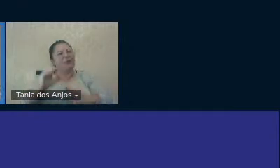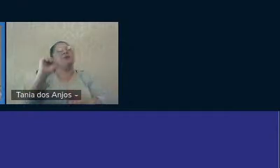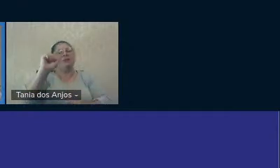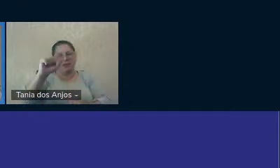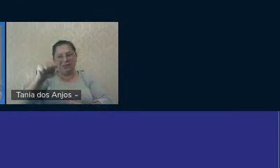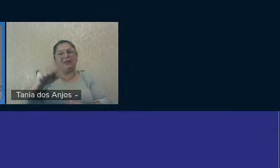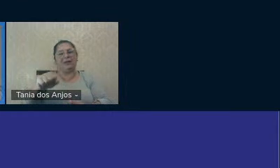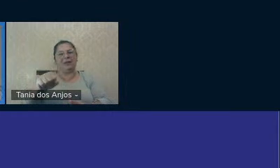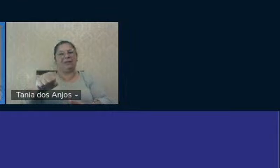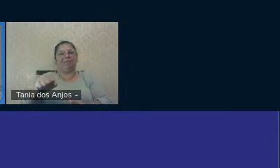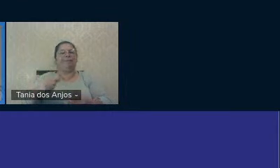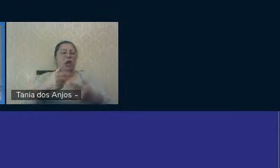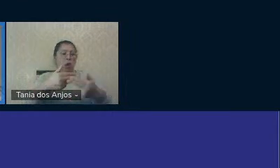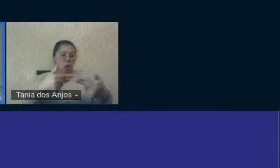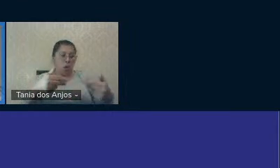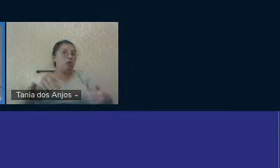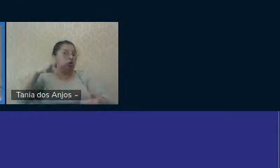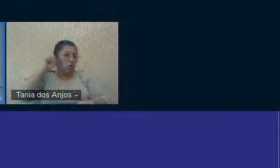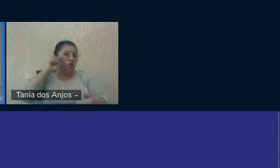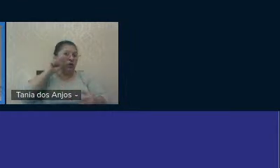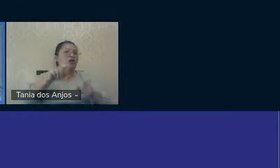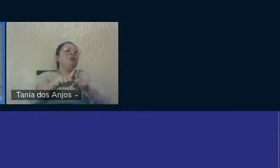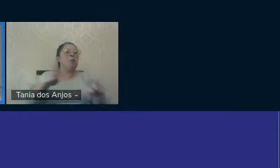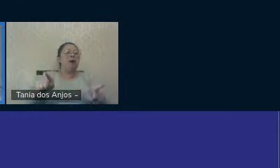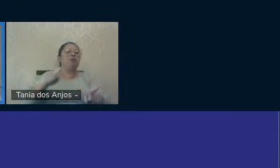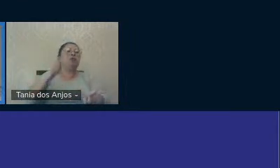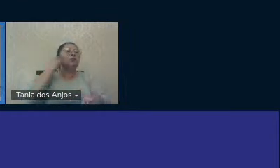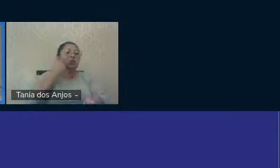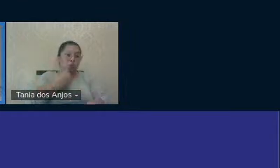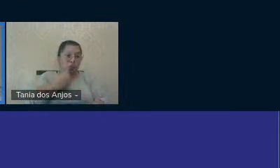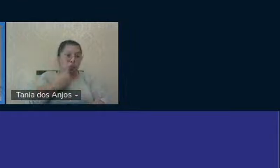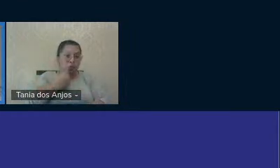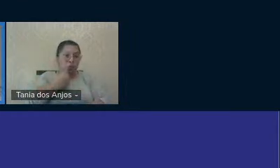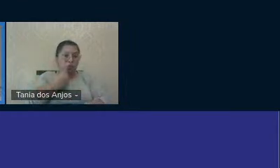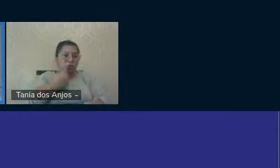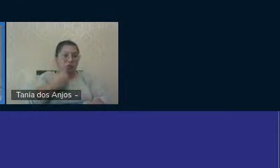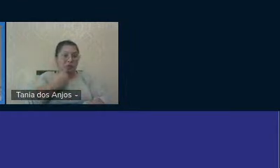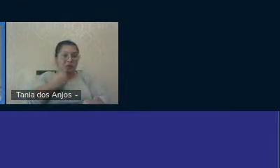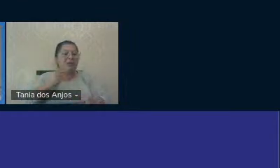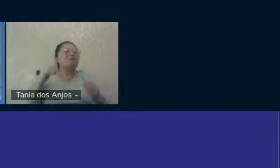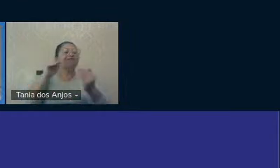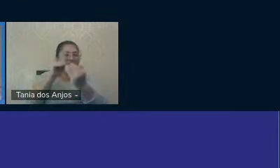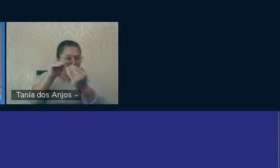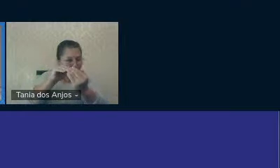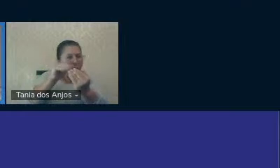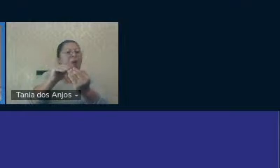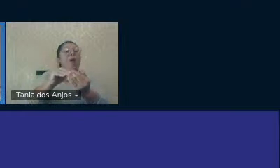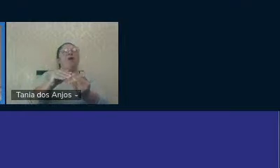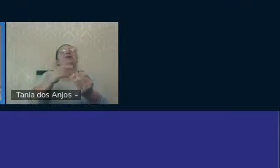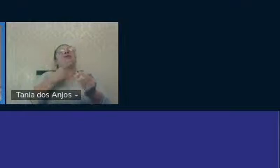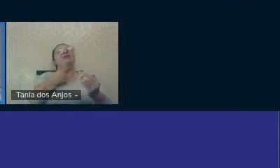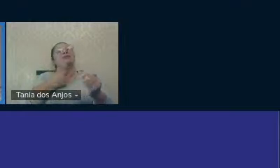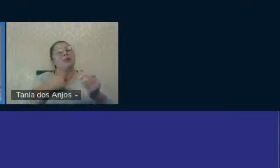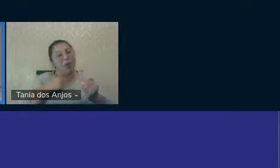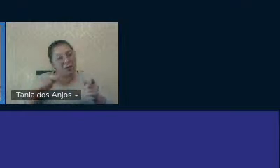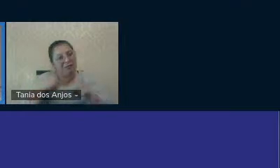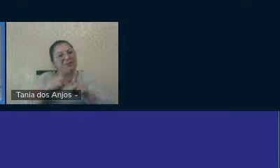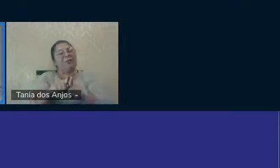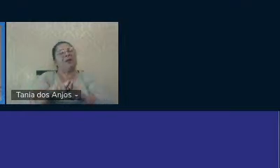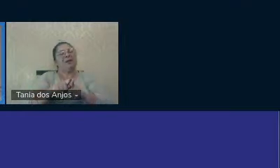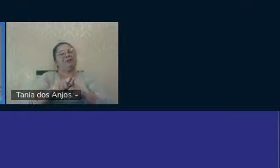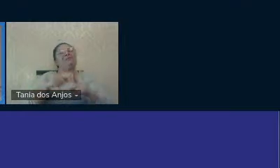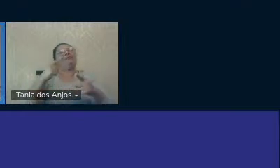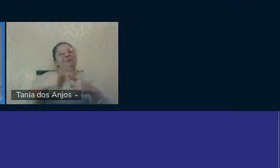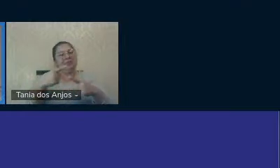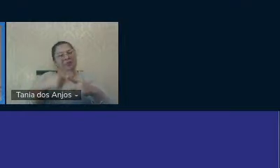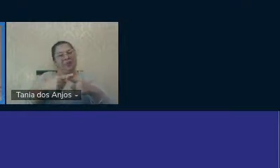É uma coisa dos ouvintes, mas que muitos surdos abarcam, né? Eles abraçam essa questão da